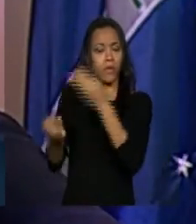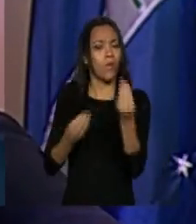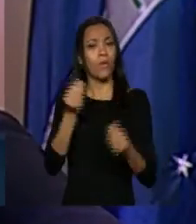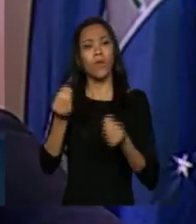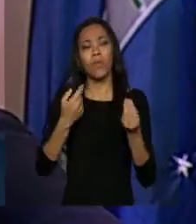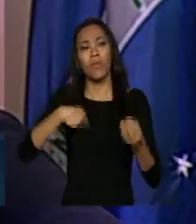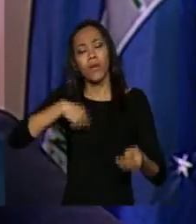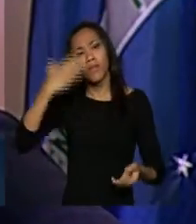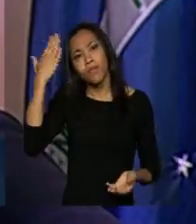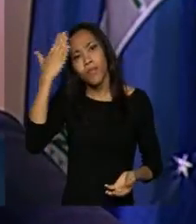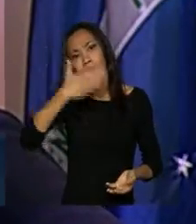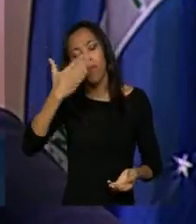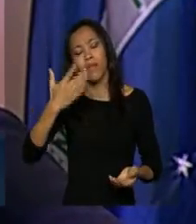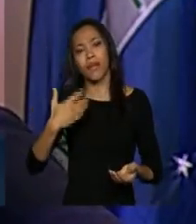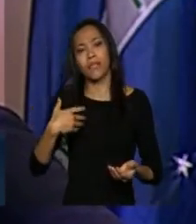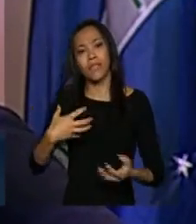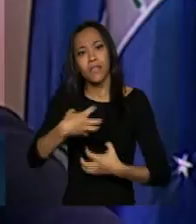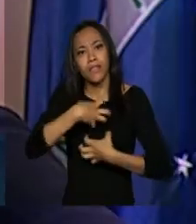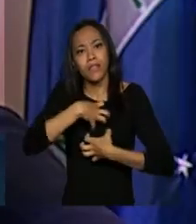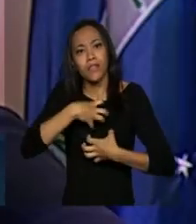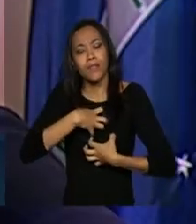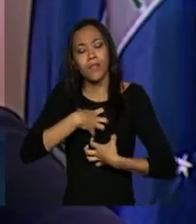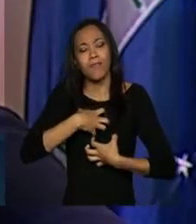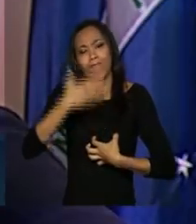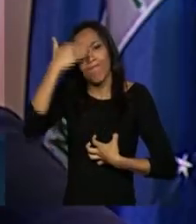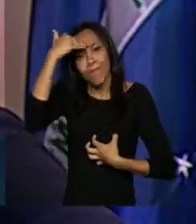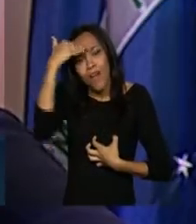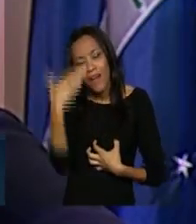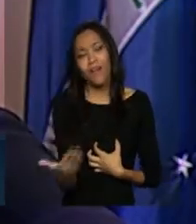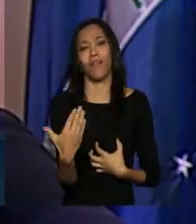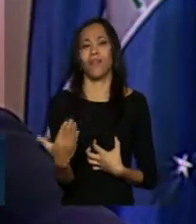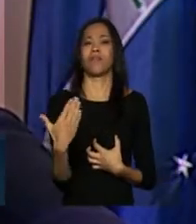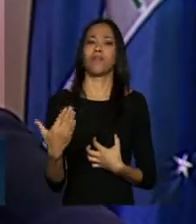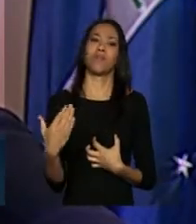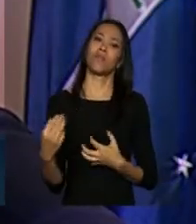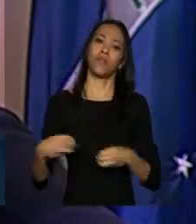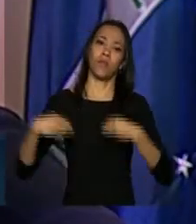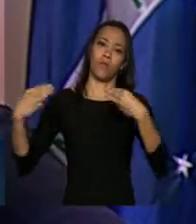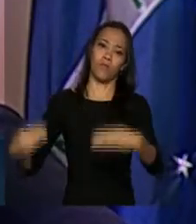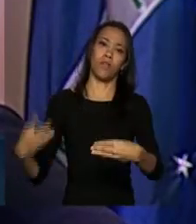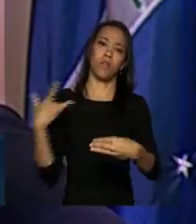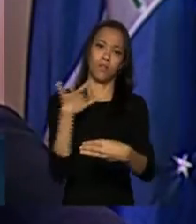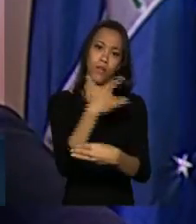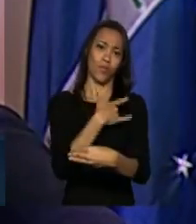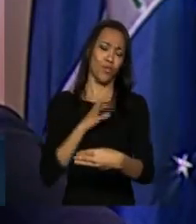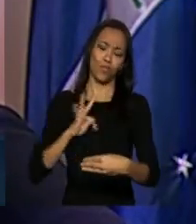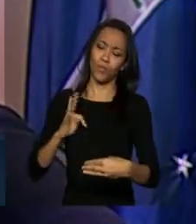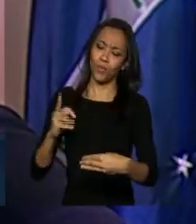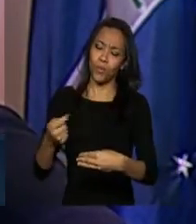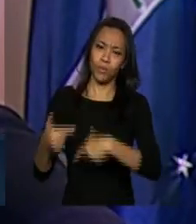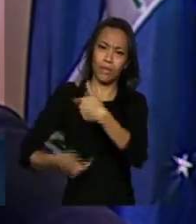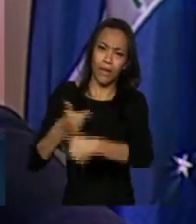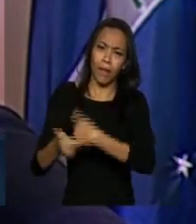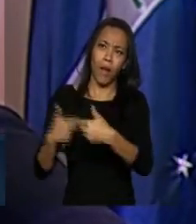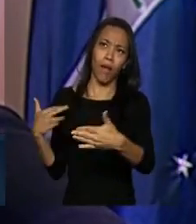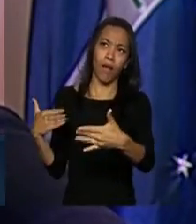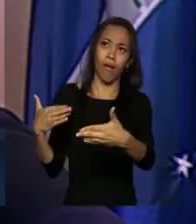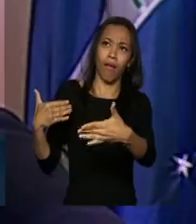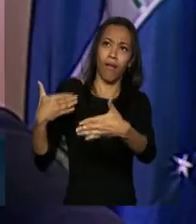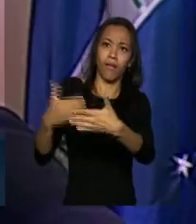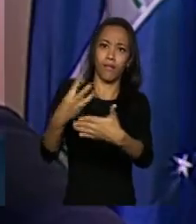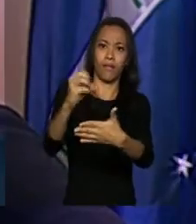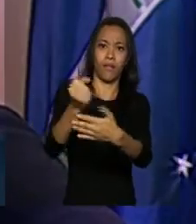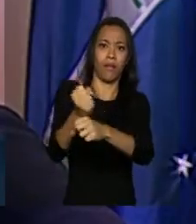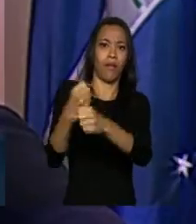demonstrar os nossos mais sinceros agradecimentos ao Ministério da Saúde por todo esse investimento feito ao longo dessa